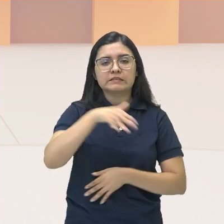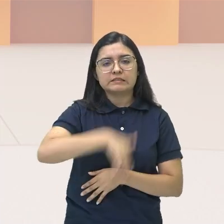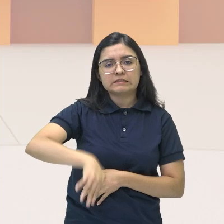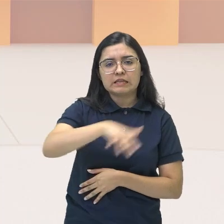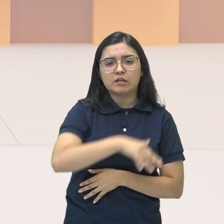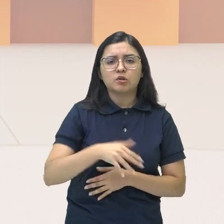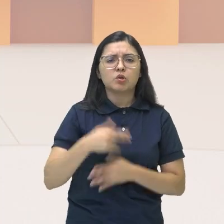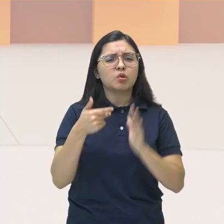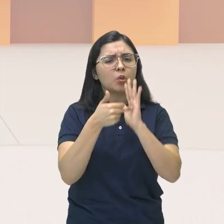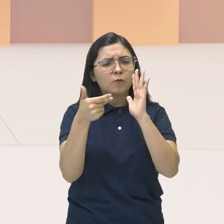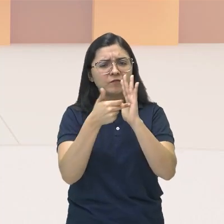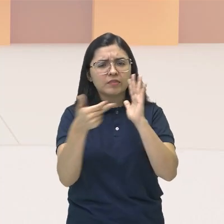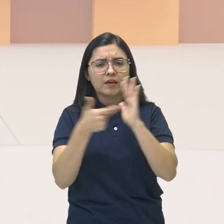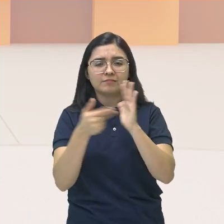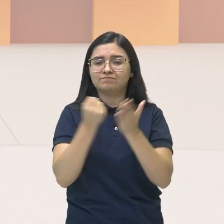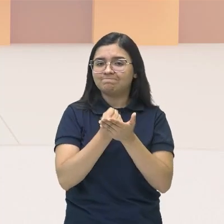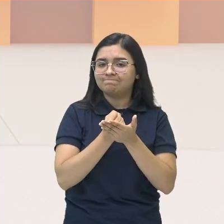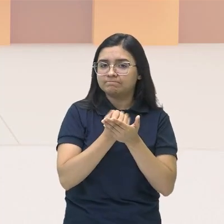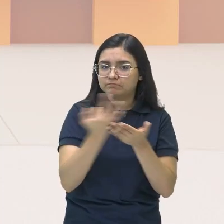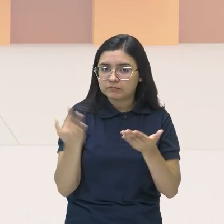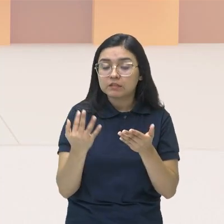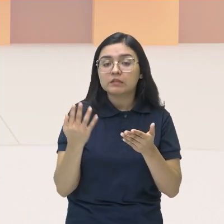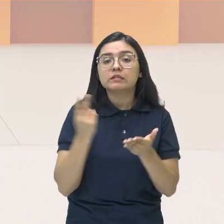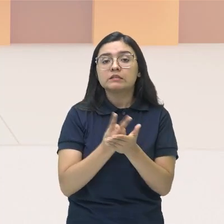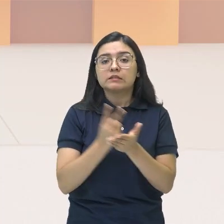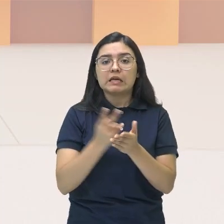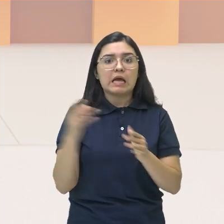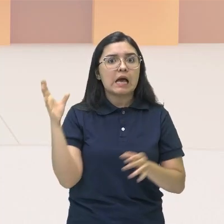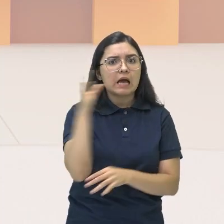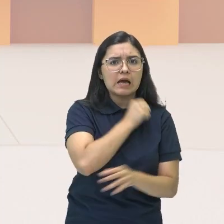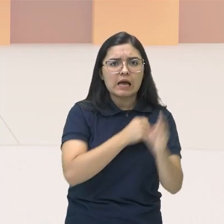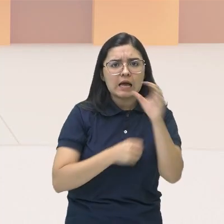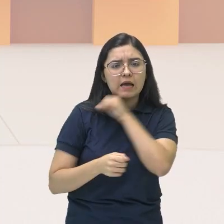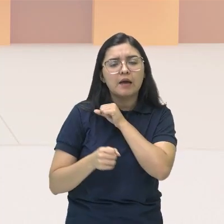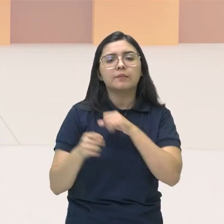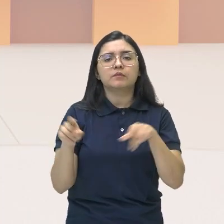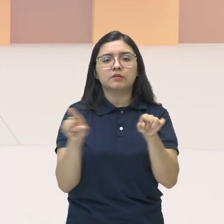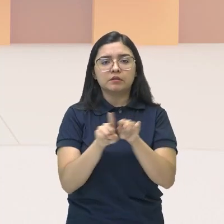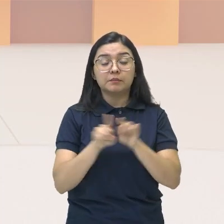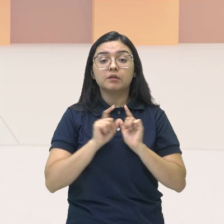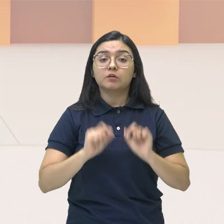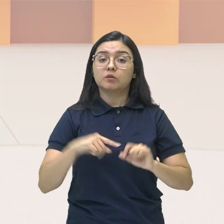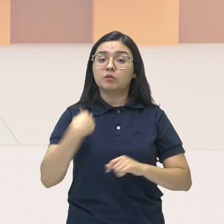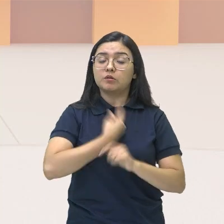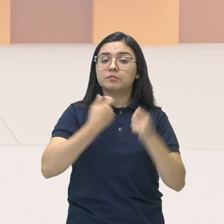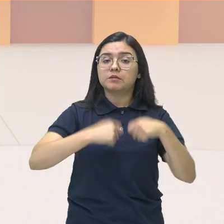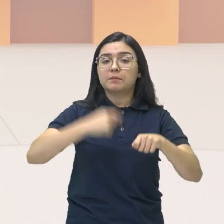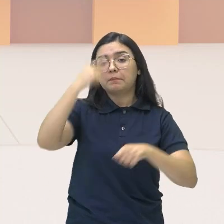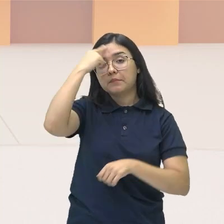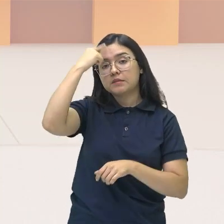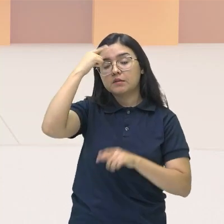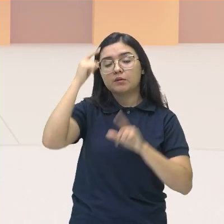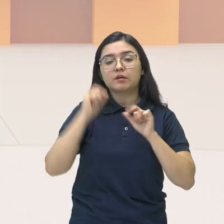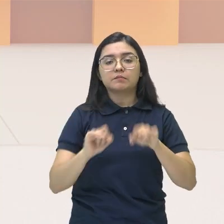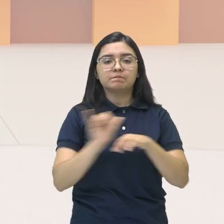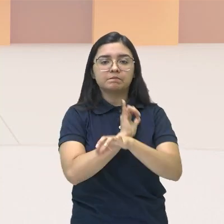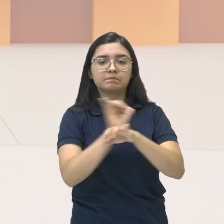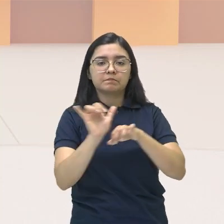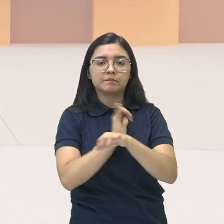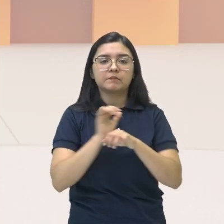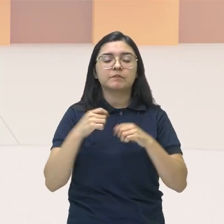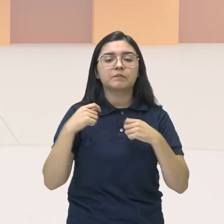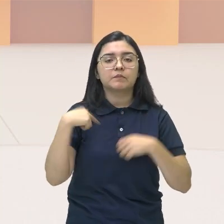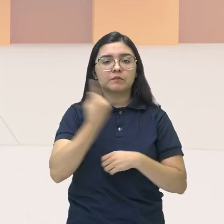de novidades, né, e que sempre é muito rápido que surge aí, a gente tem que pensar assim, né? A